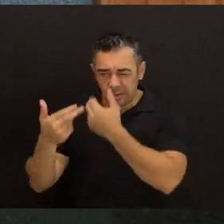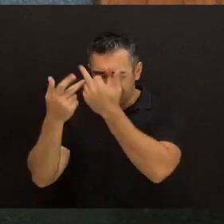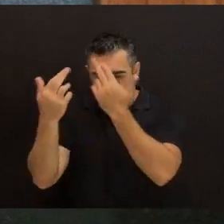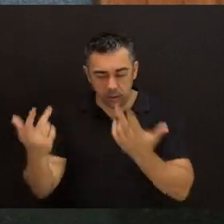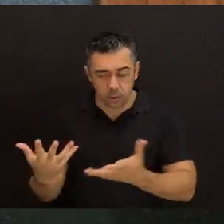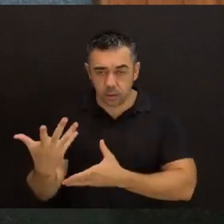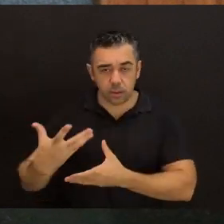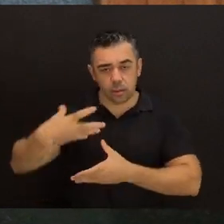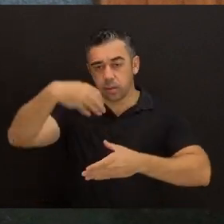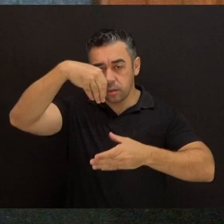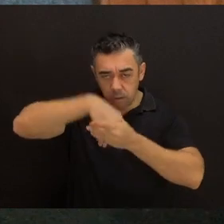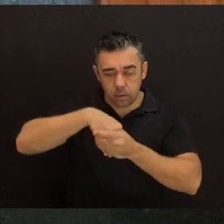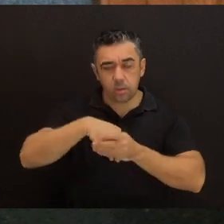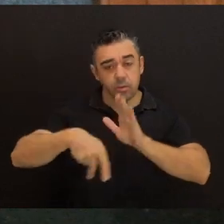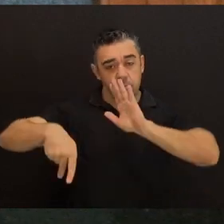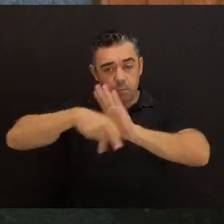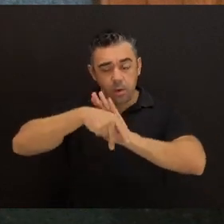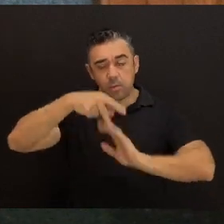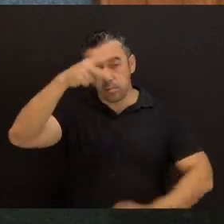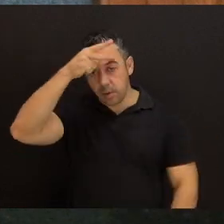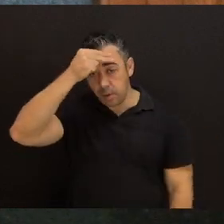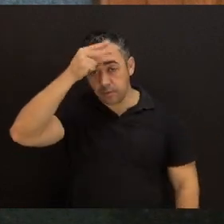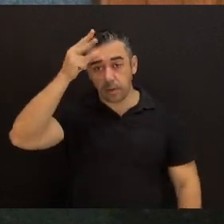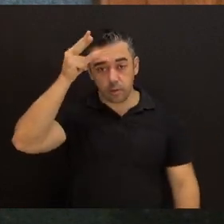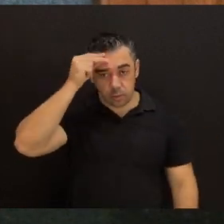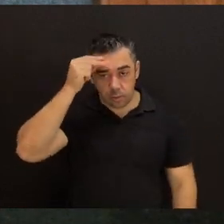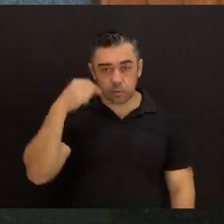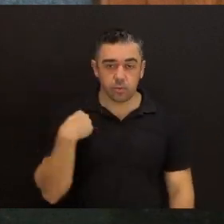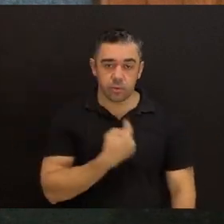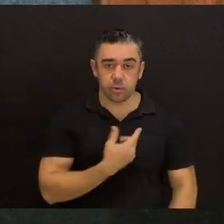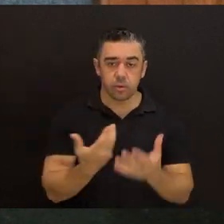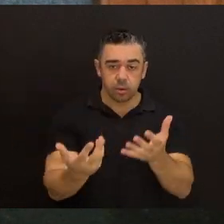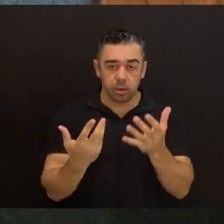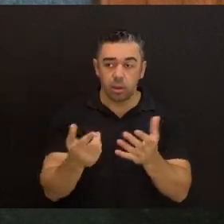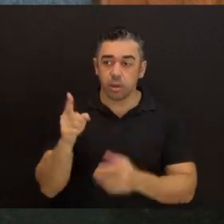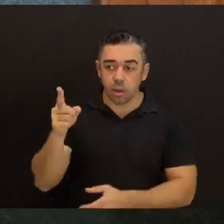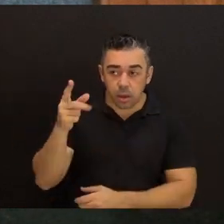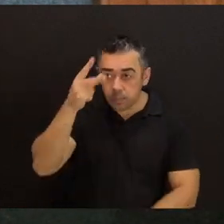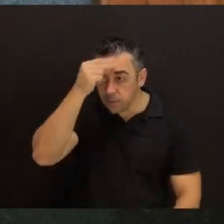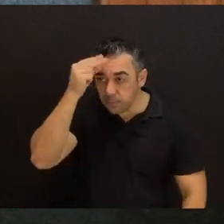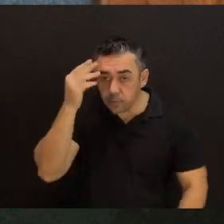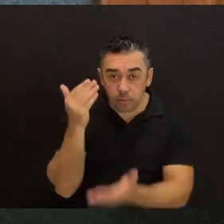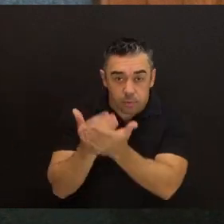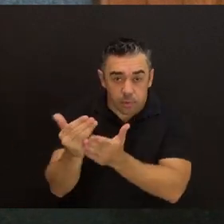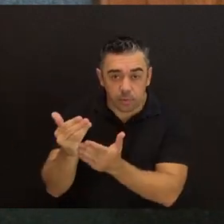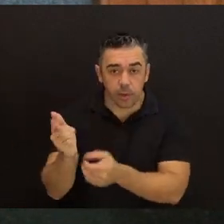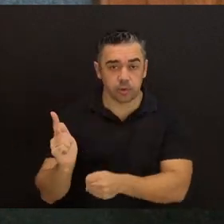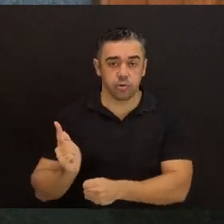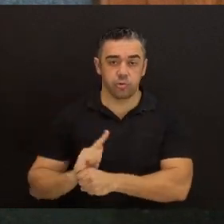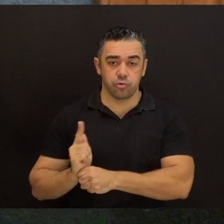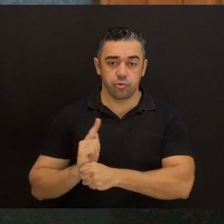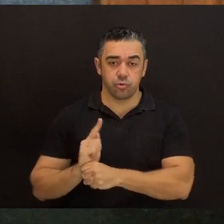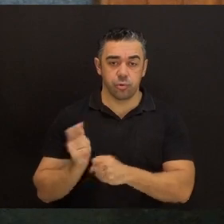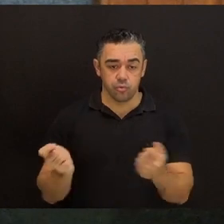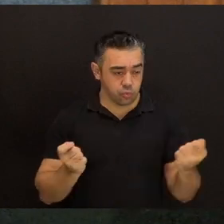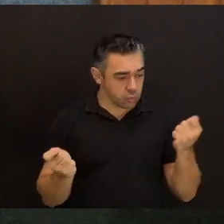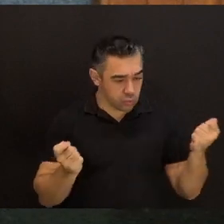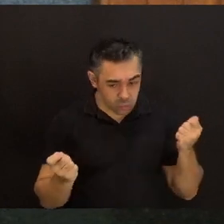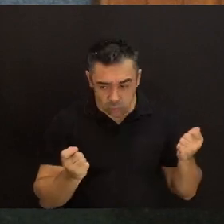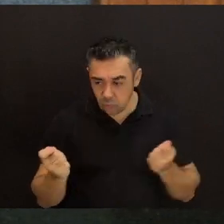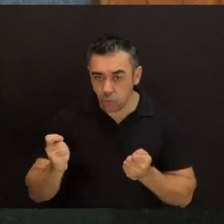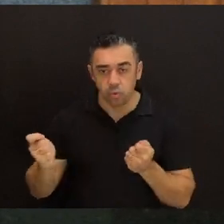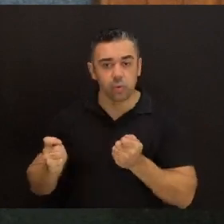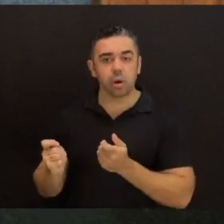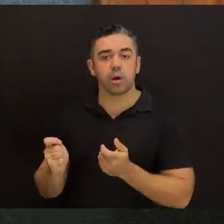internos da prefeitura municipal nós queremos que a gestão comece a fazer Gestão Pública aqui